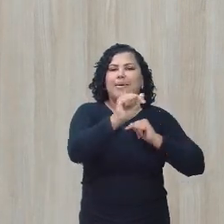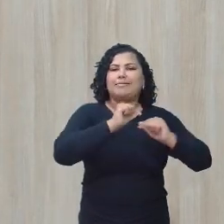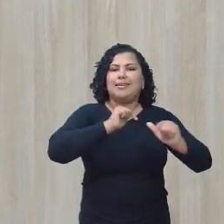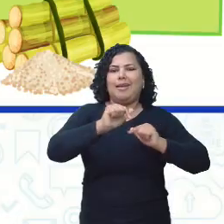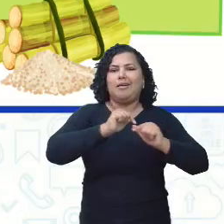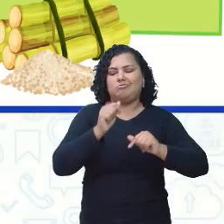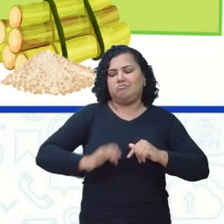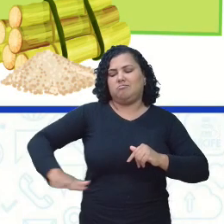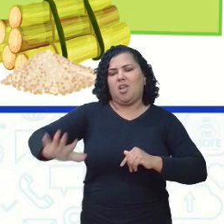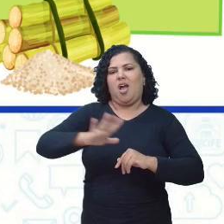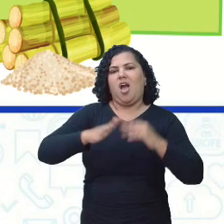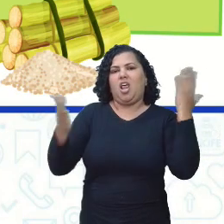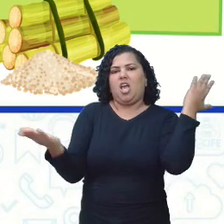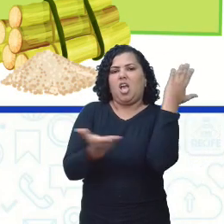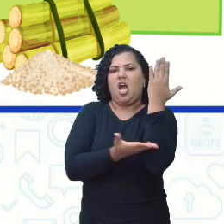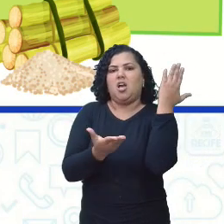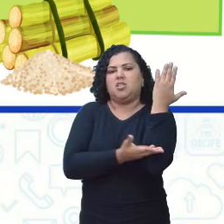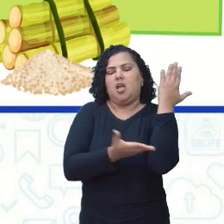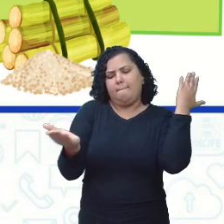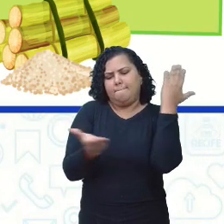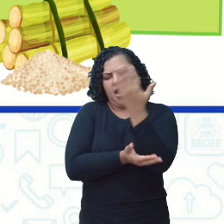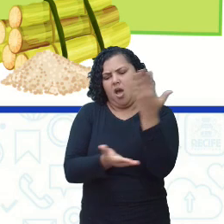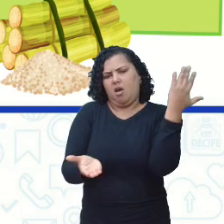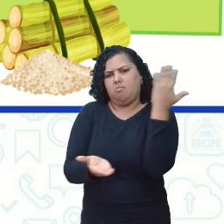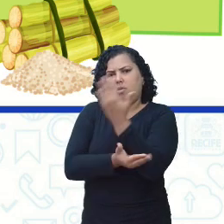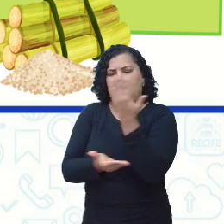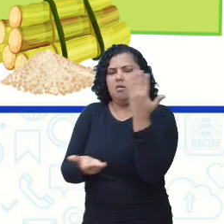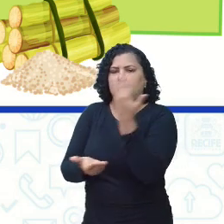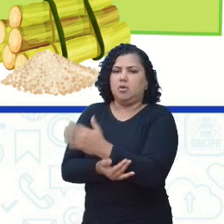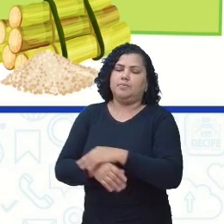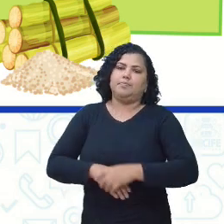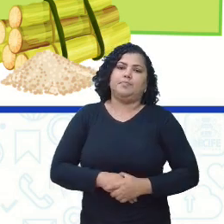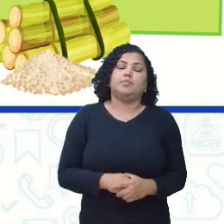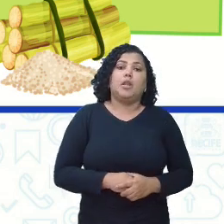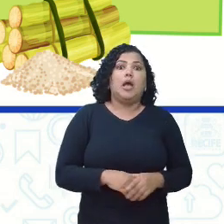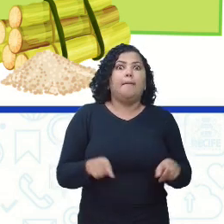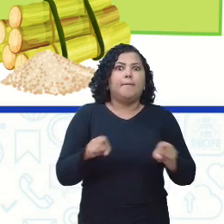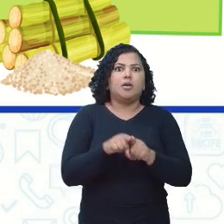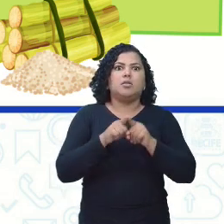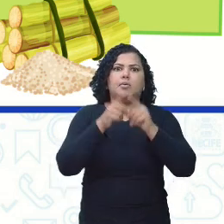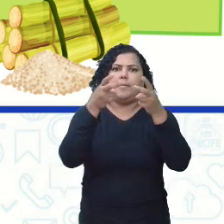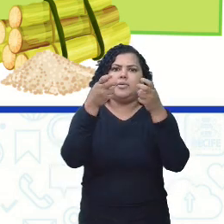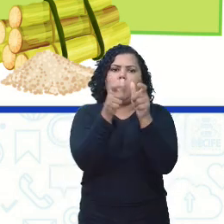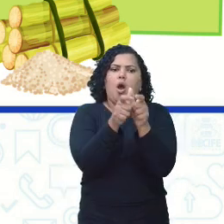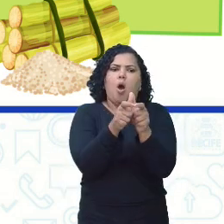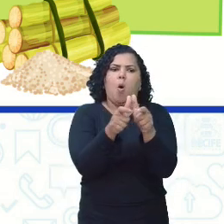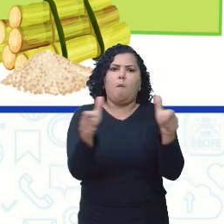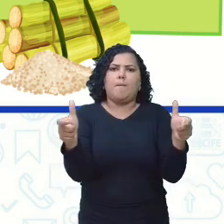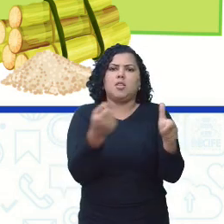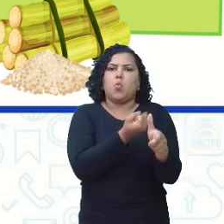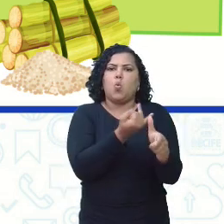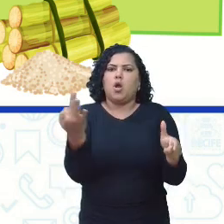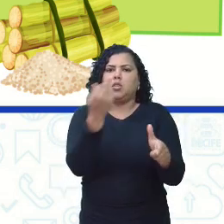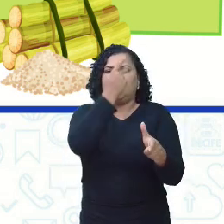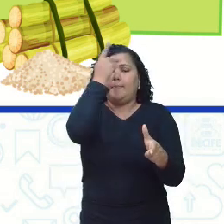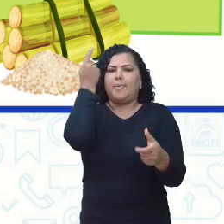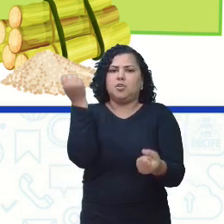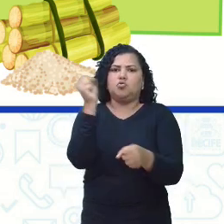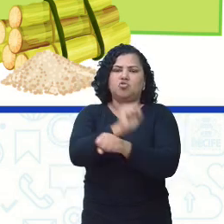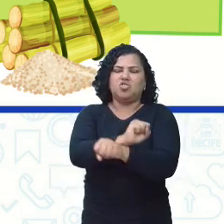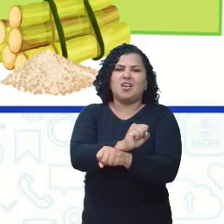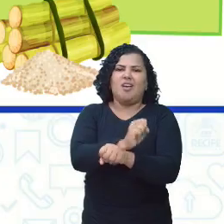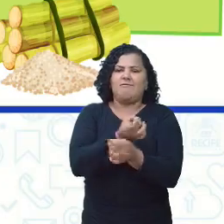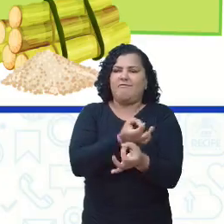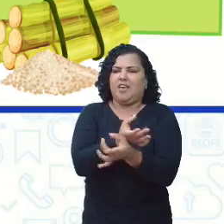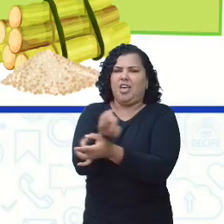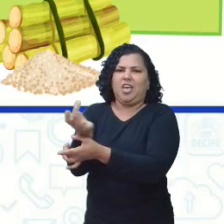justamente o seguinte, que há um crescimento do comércio de pessoas escravizadas a partir da África, a exploração da população africana